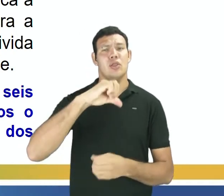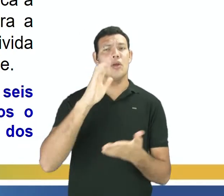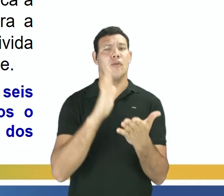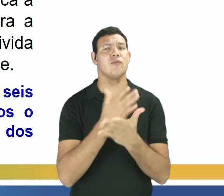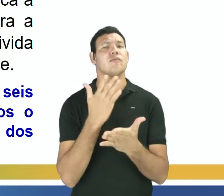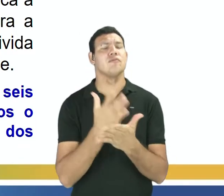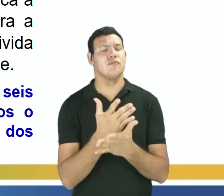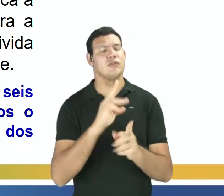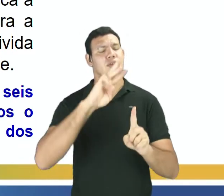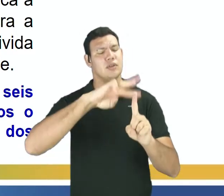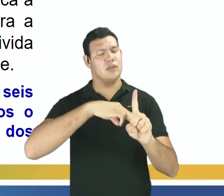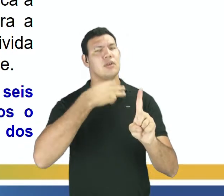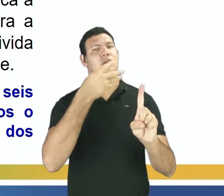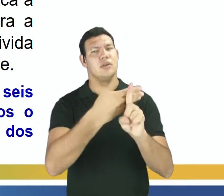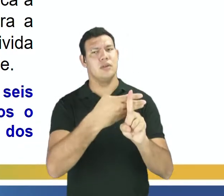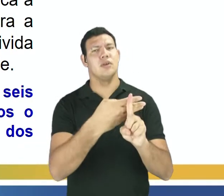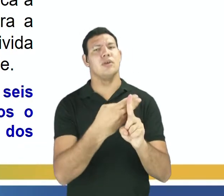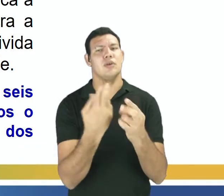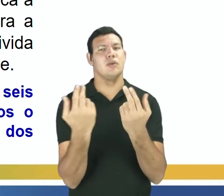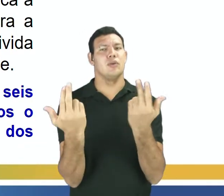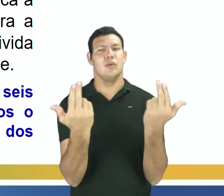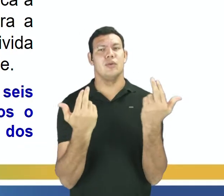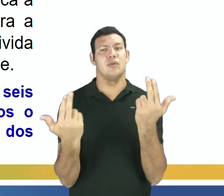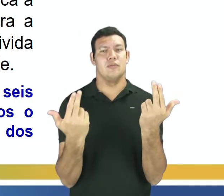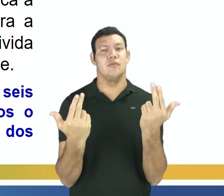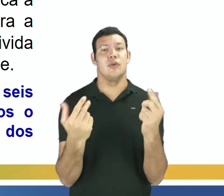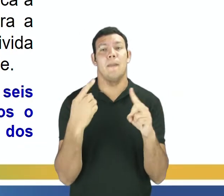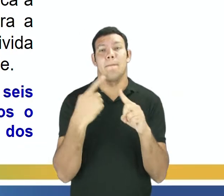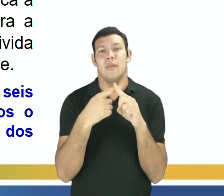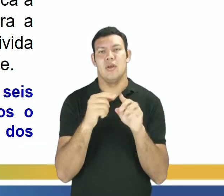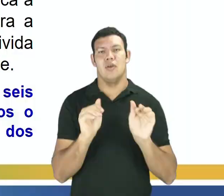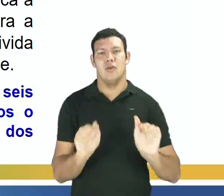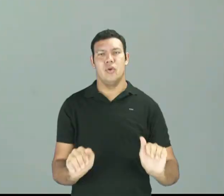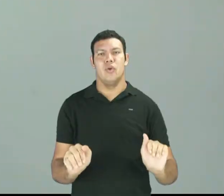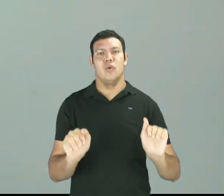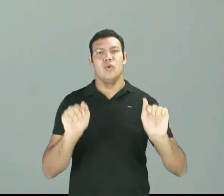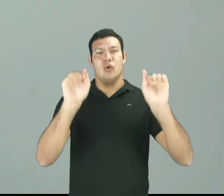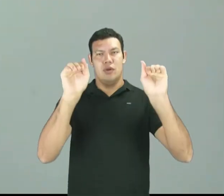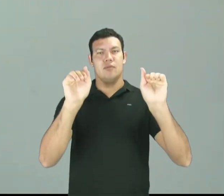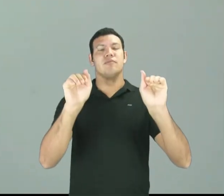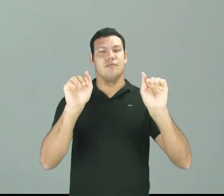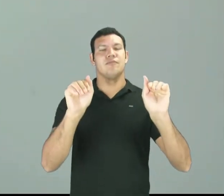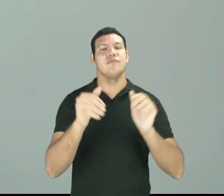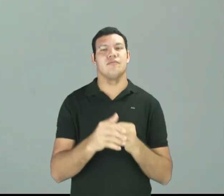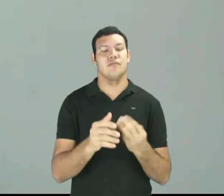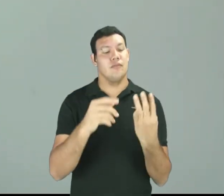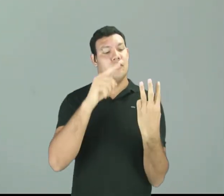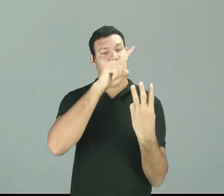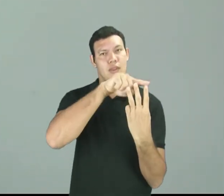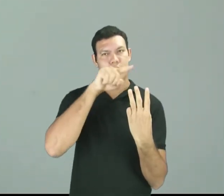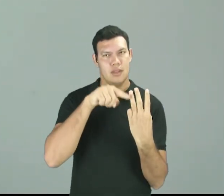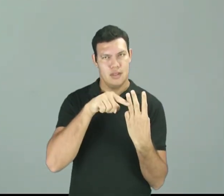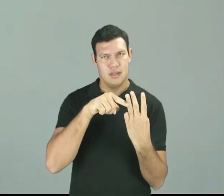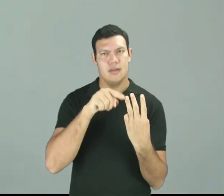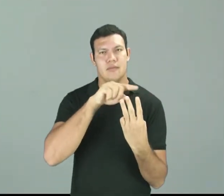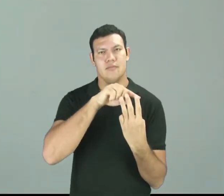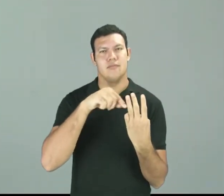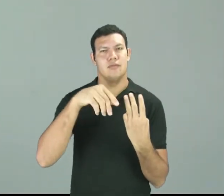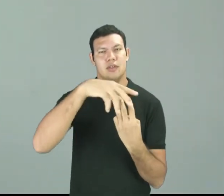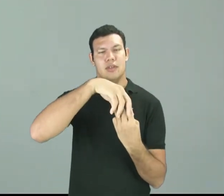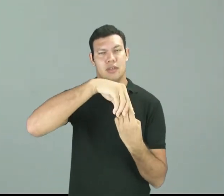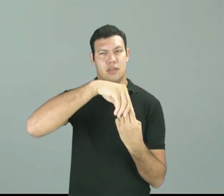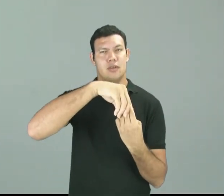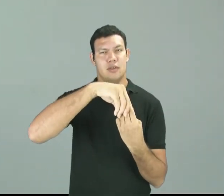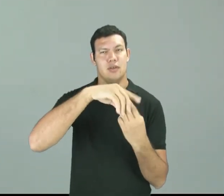também triplicaria. Nós pegaríamos R$8, que é a quantidade dos 3 cadernos, o valor dos 3 cadernos, e multiplicaríamos